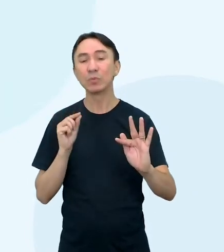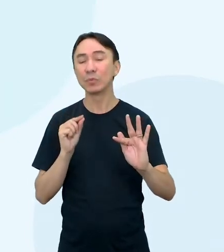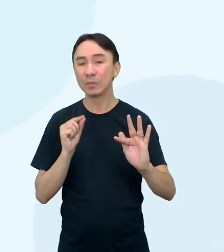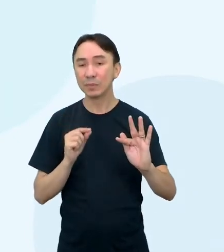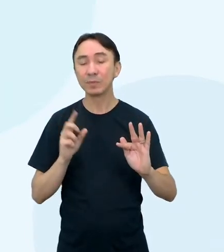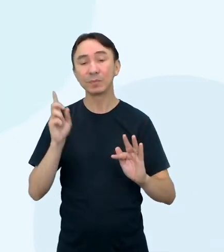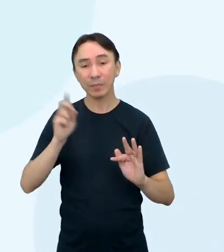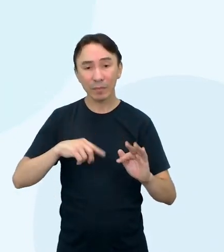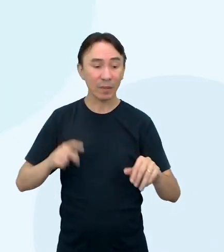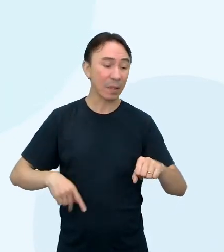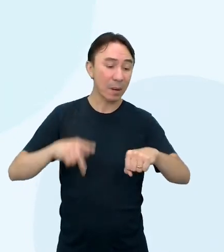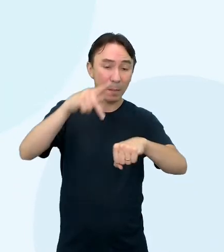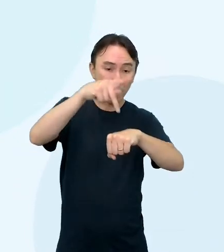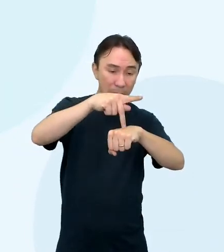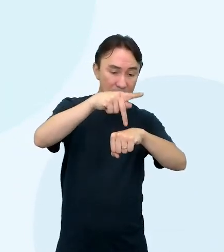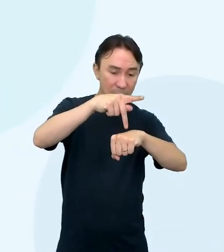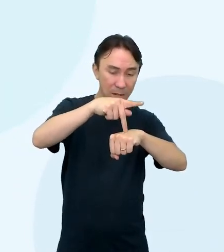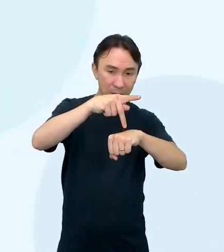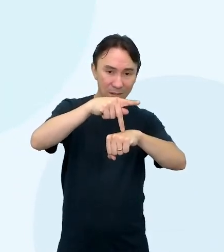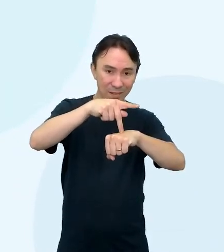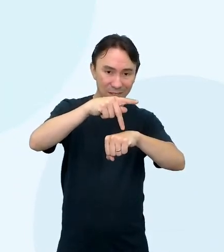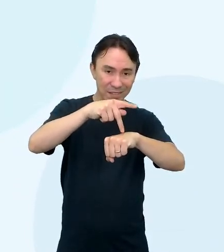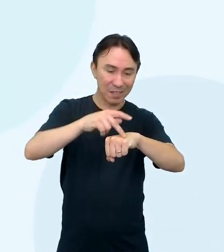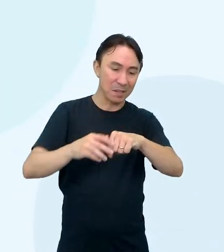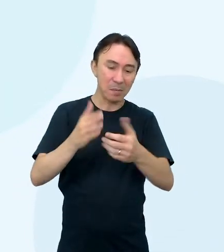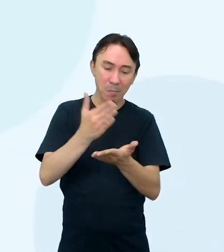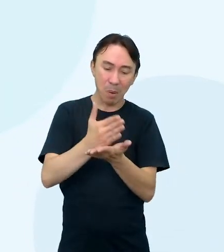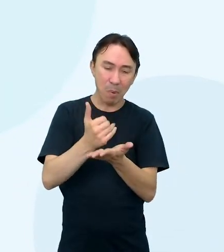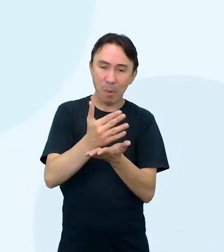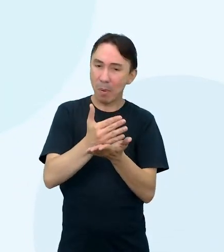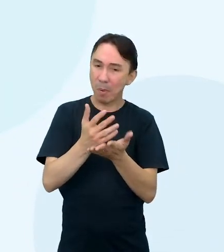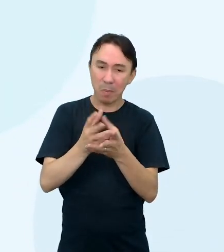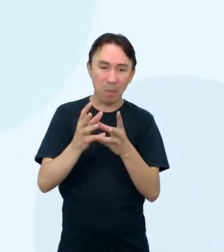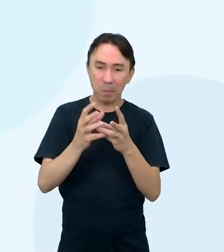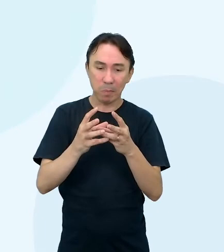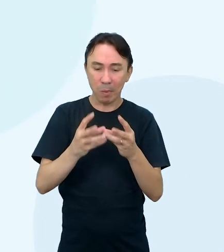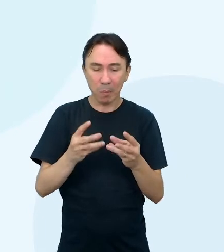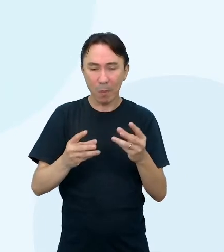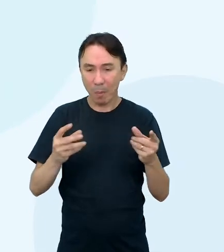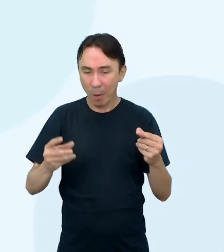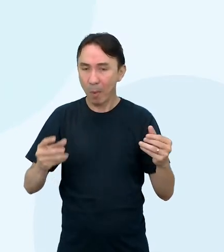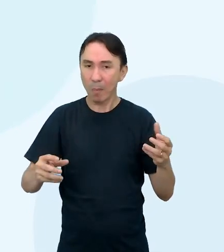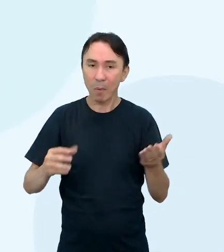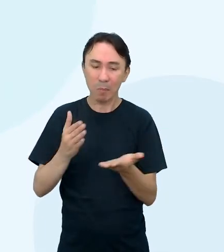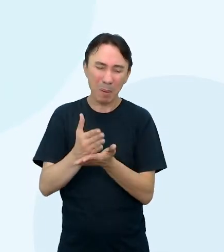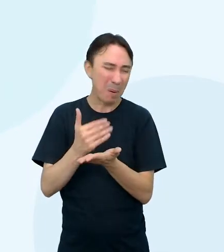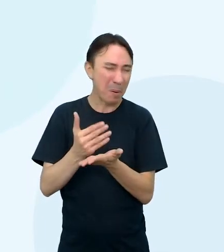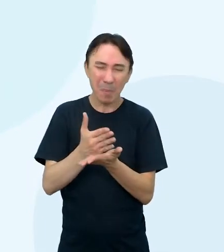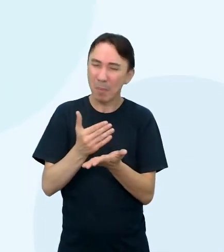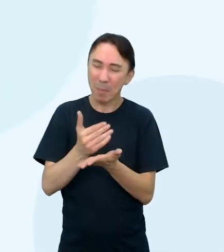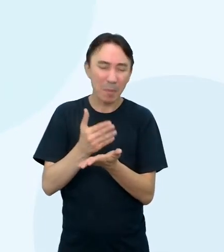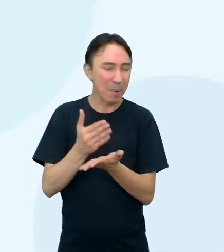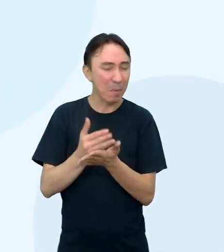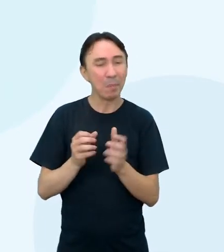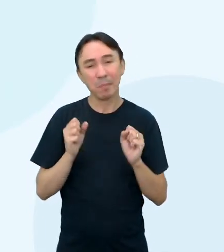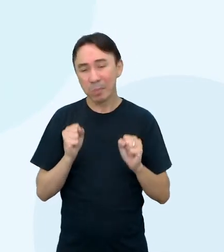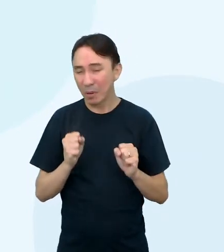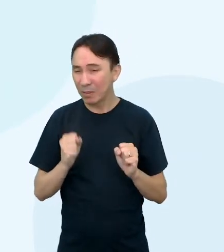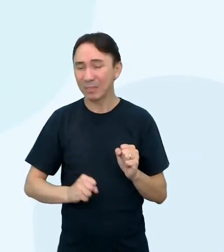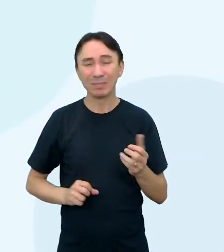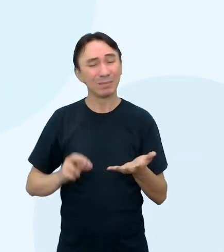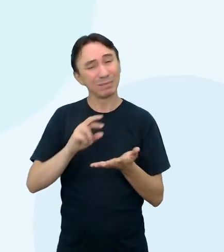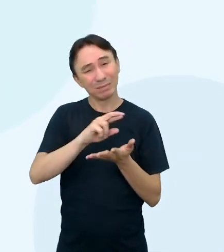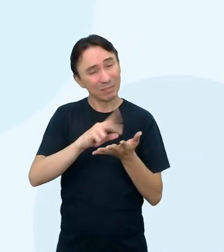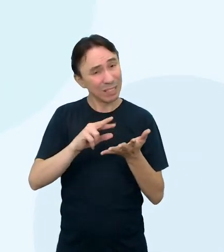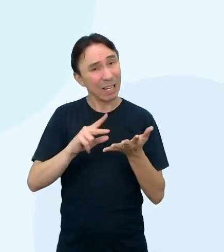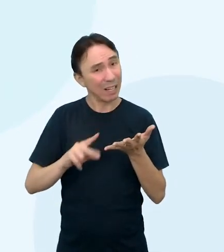essa fissura em pedaços menores. Isso pode acontecer também por questões de dilatação e contração da